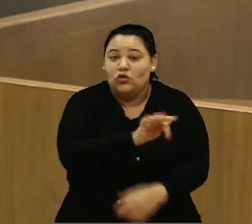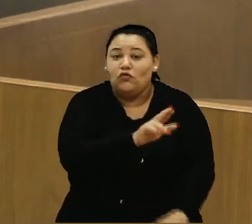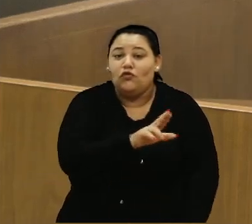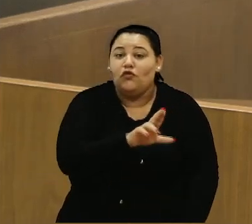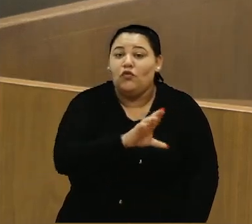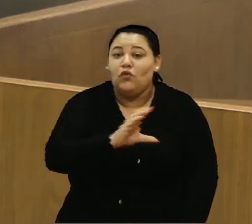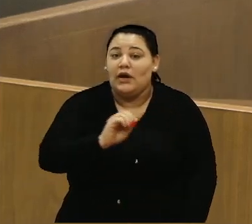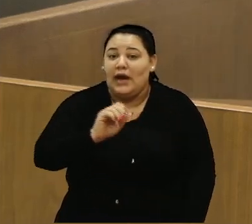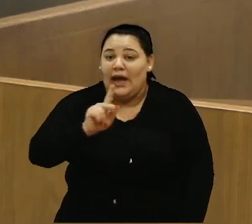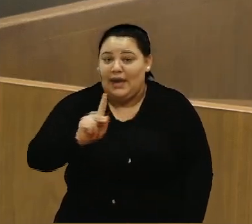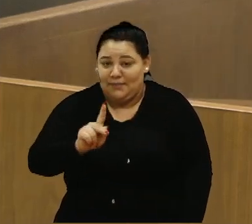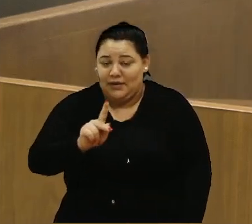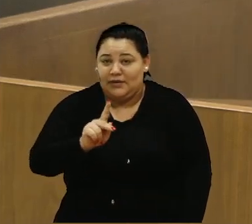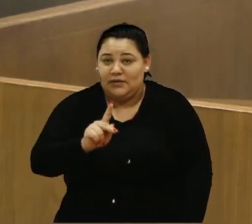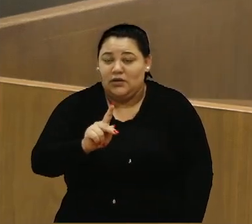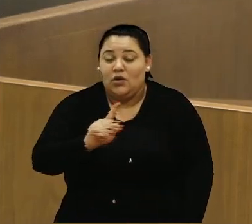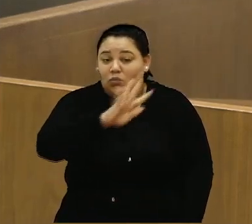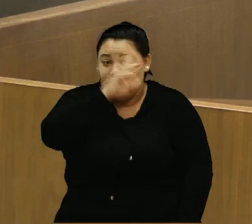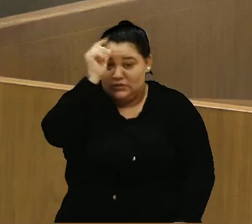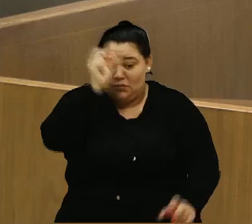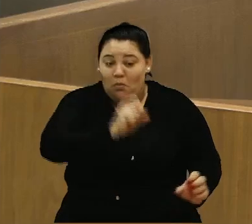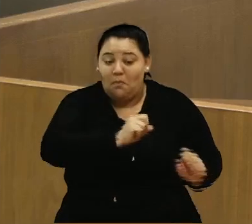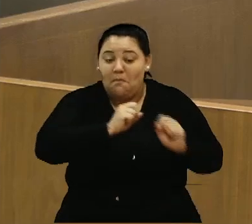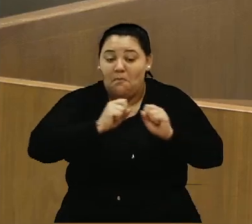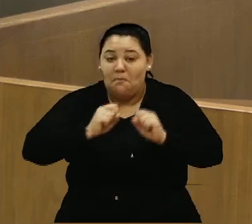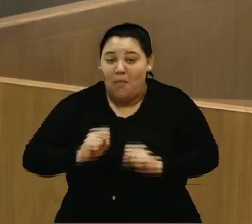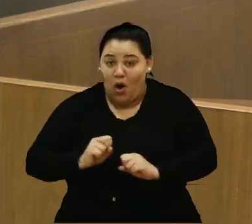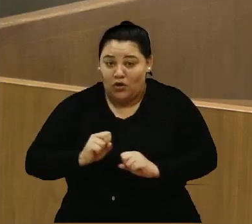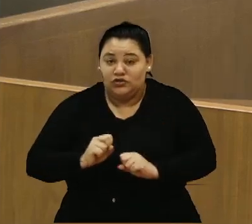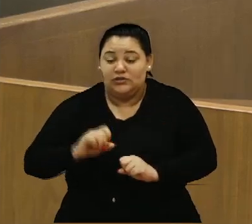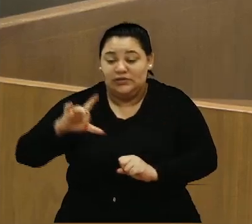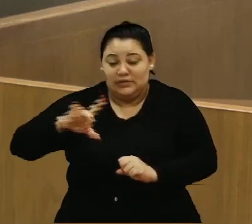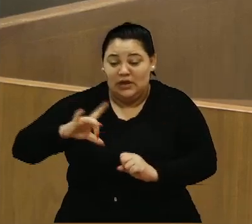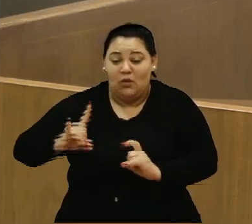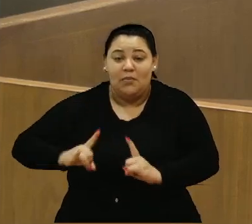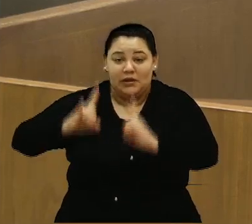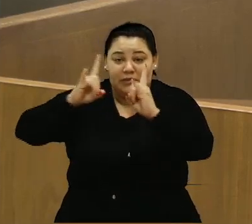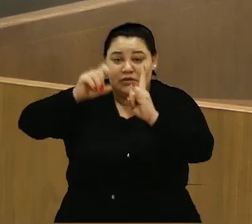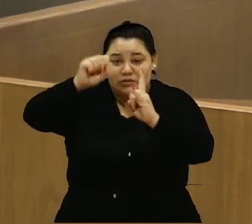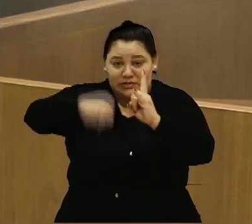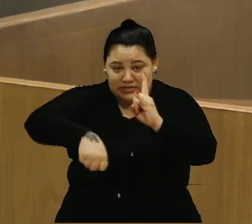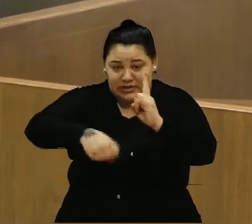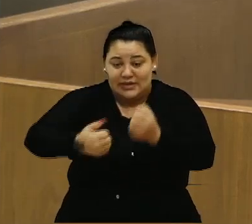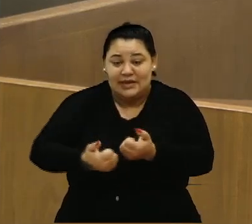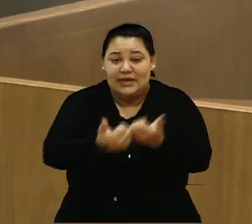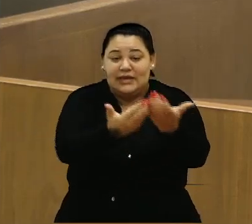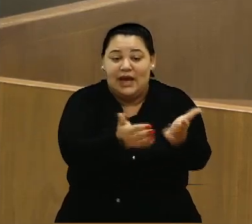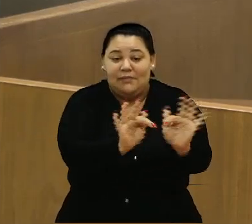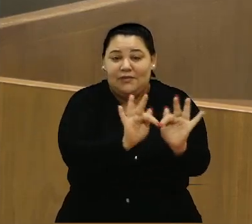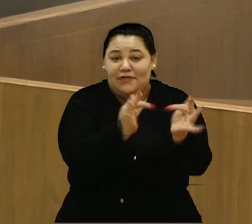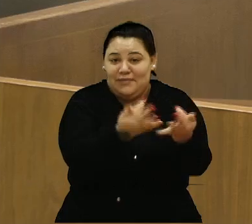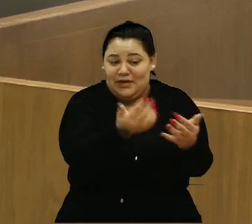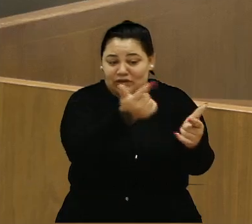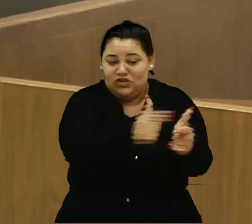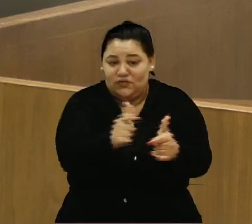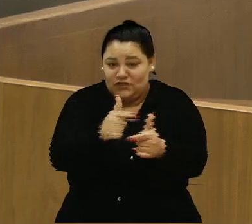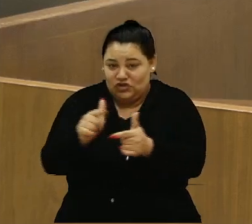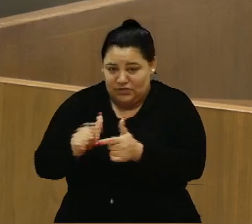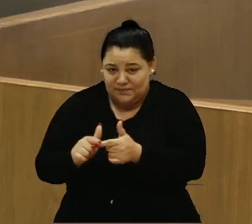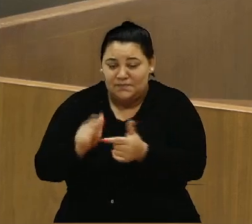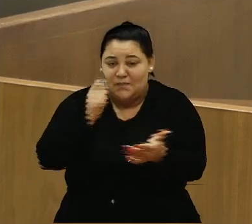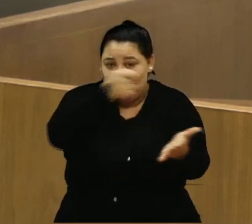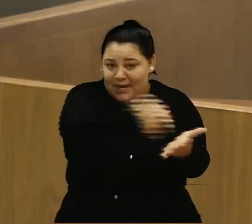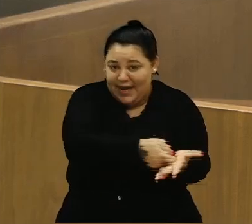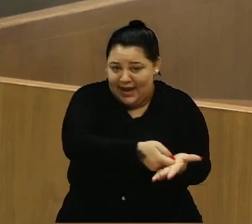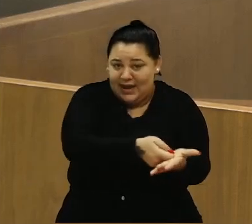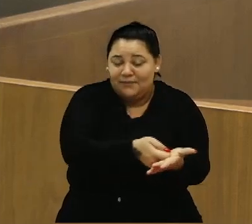por exemplo, o município pode adquirir esses apartamentos, sim, e repassar para as famílias e financiar para as famílias. Outra coisa que a gente